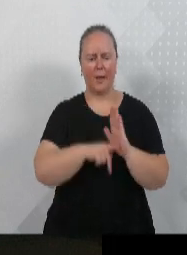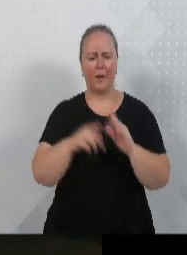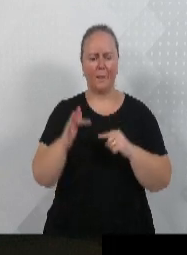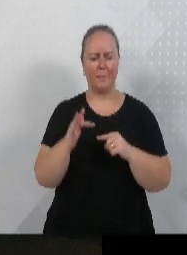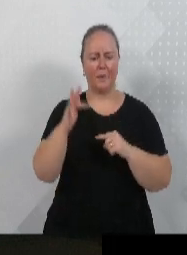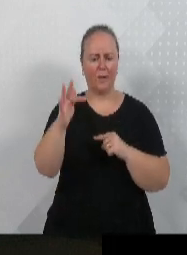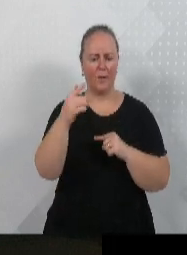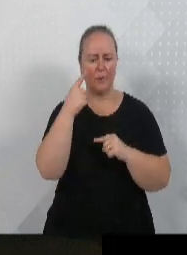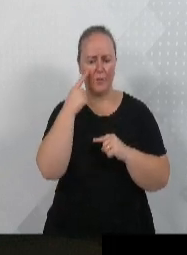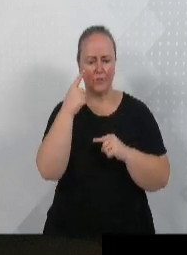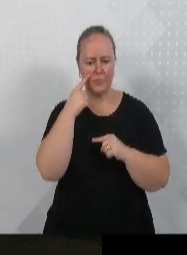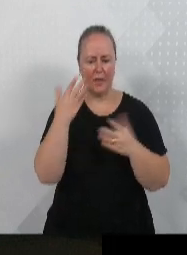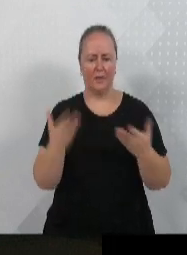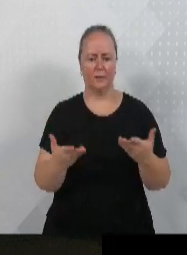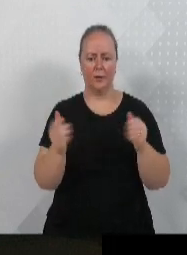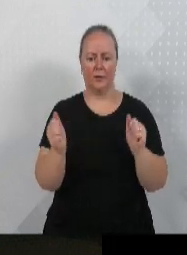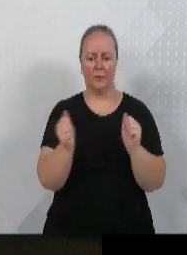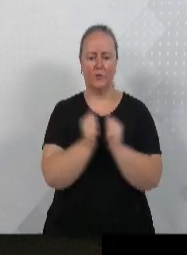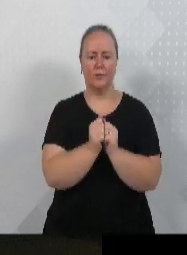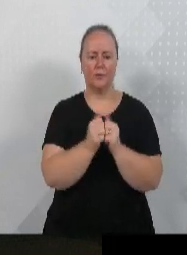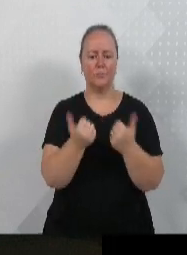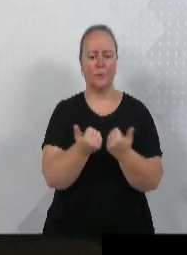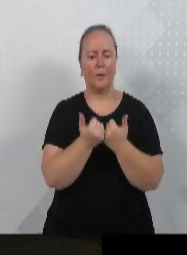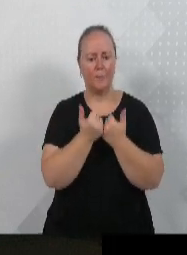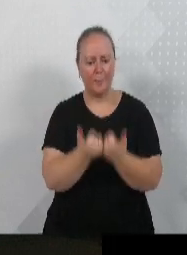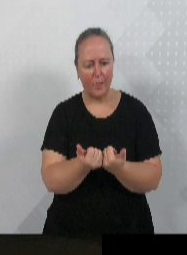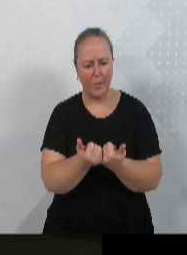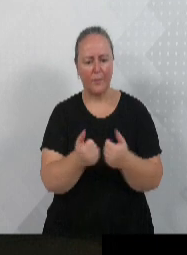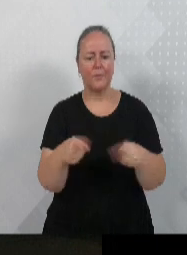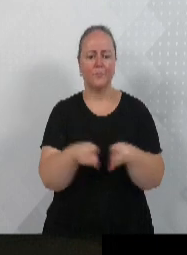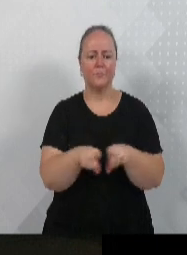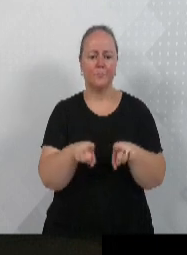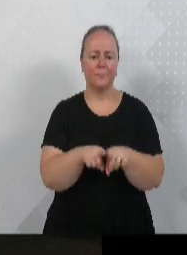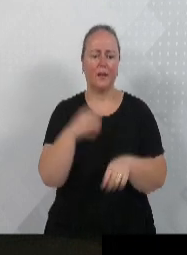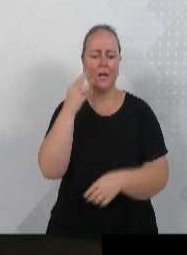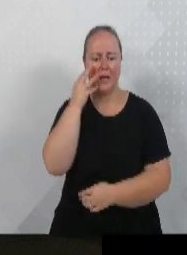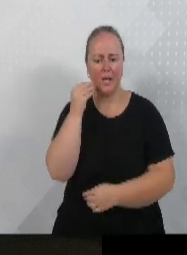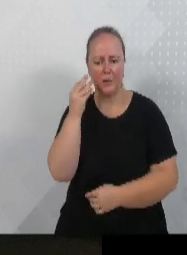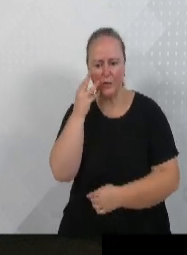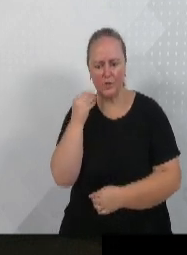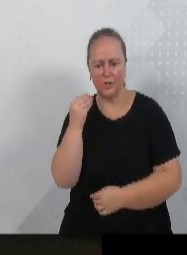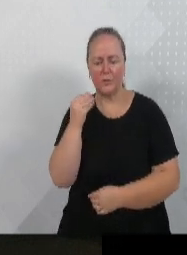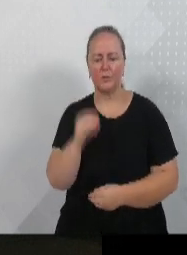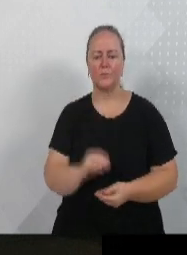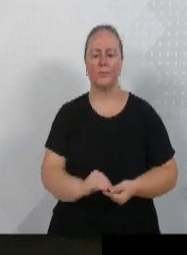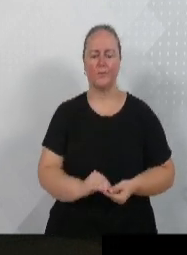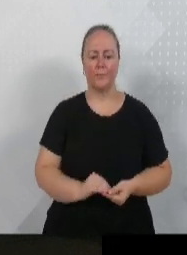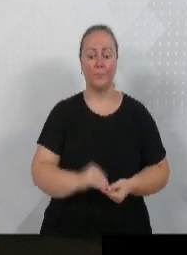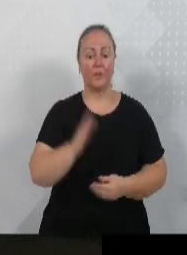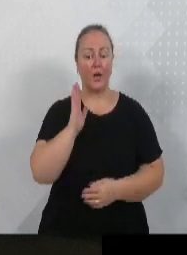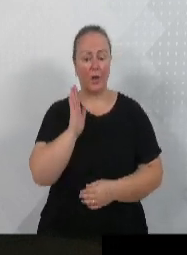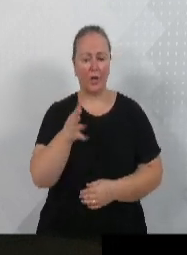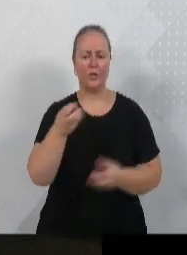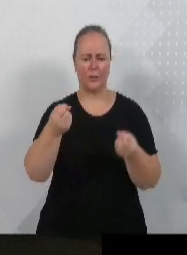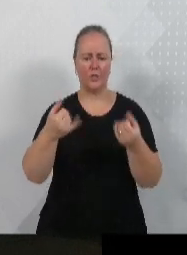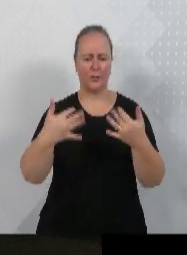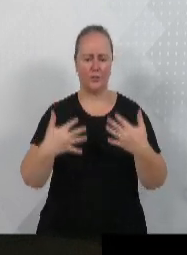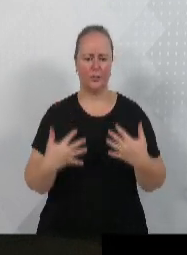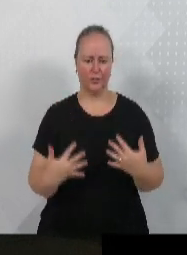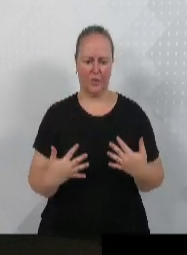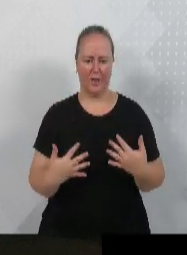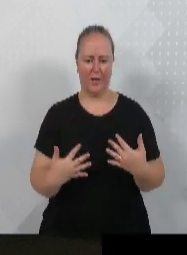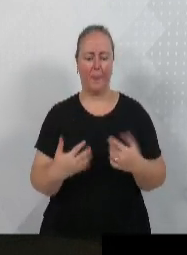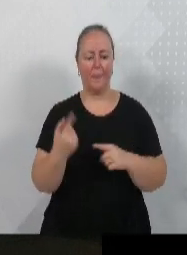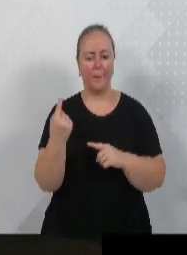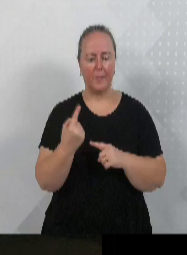contando tanto com o meu apoio, assim também visitar o vereador Gilson. E como já relatado no